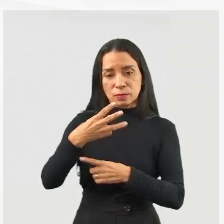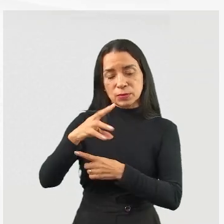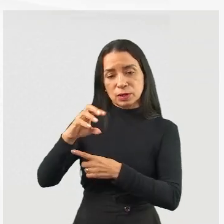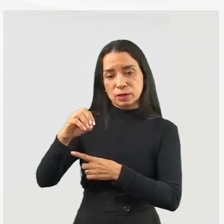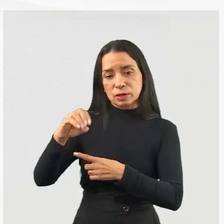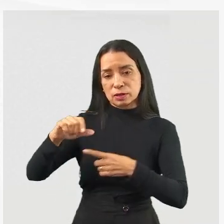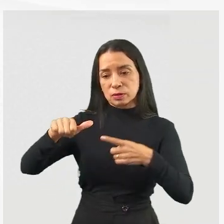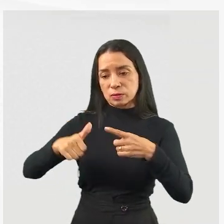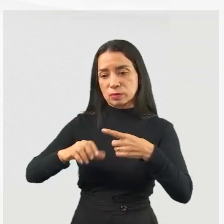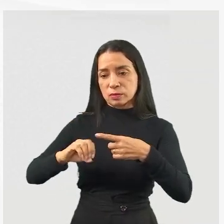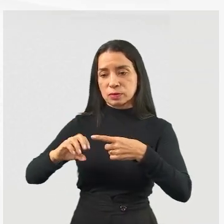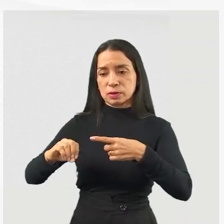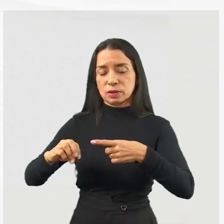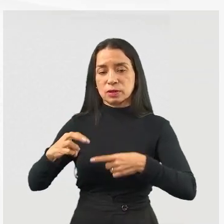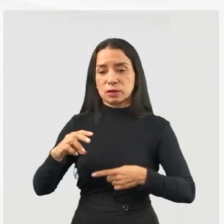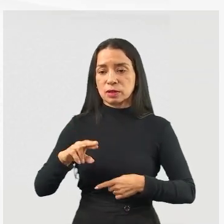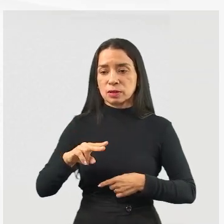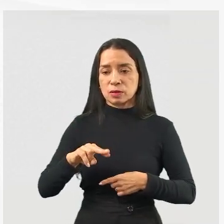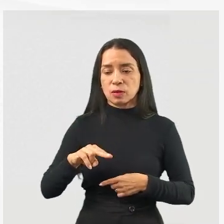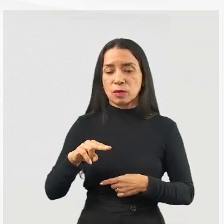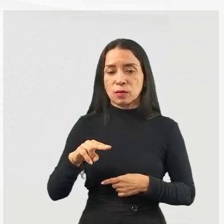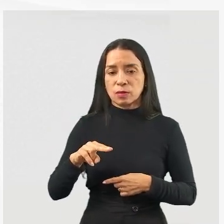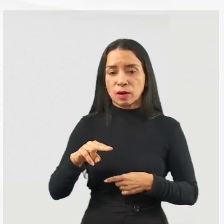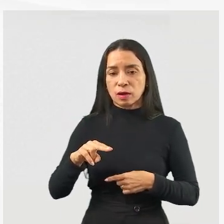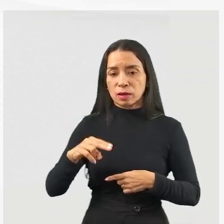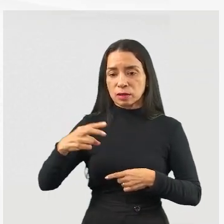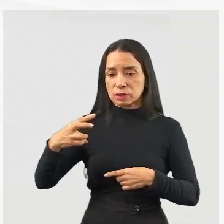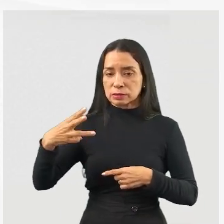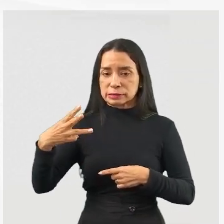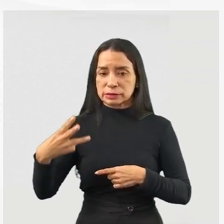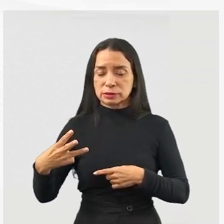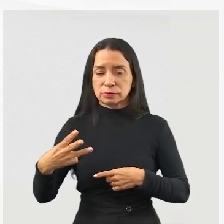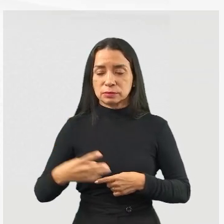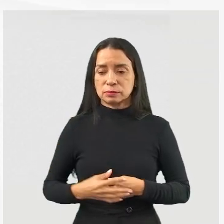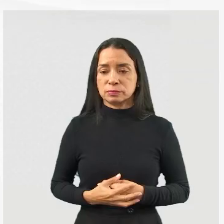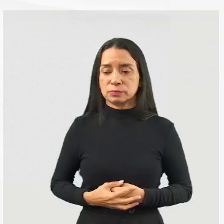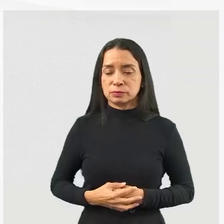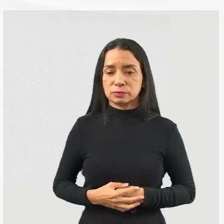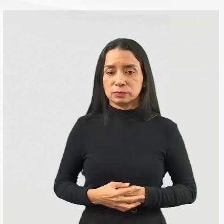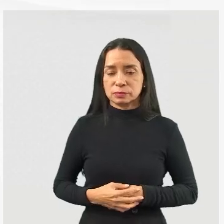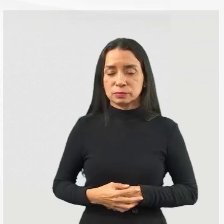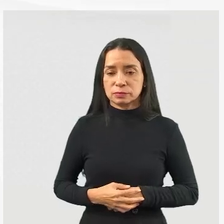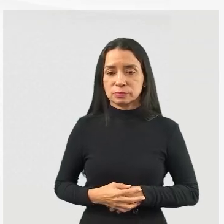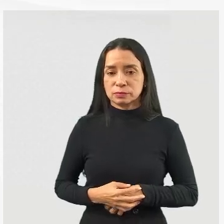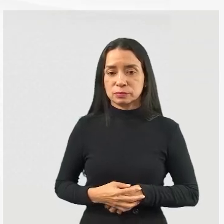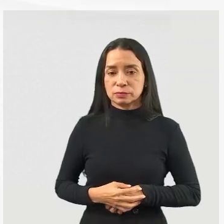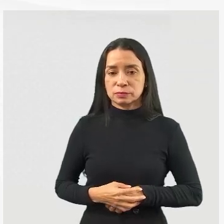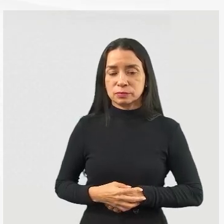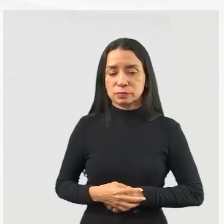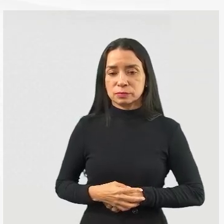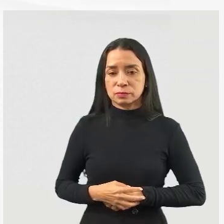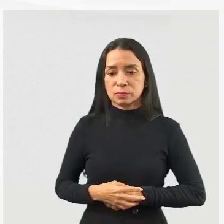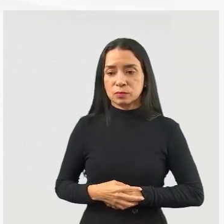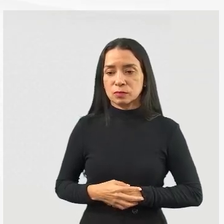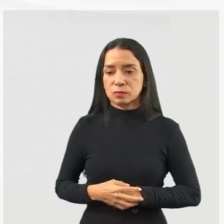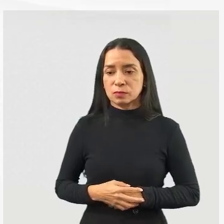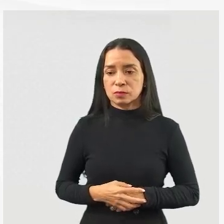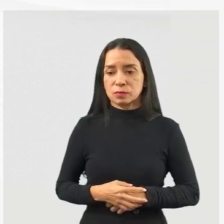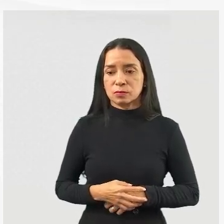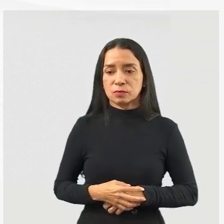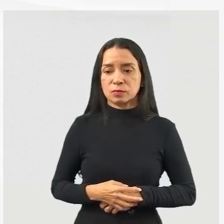3 inteiros, né? 3 inteiros. Tá? Então, 3 representa 300%.